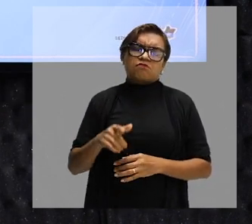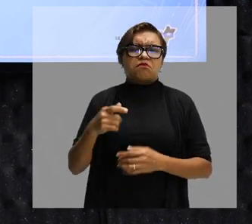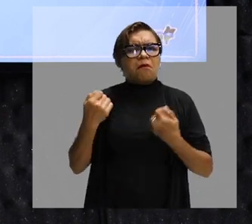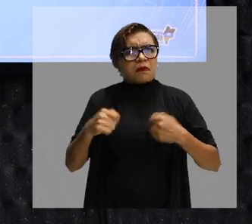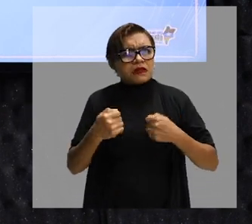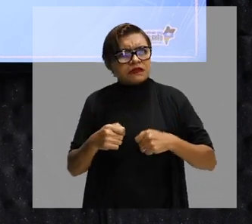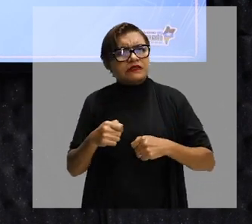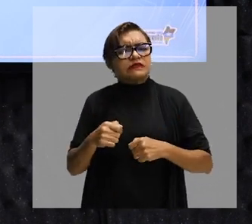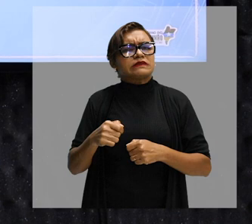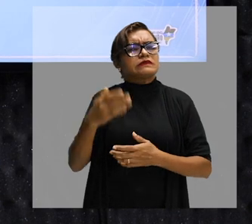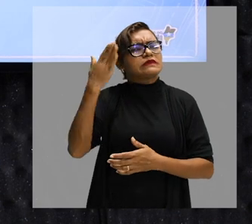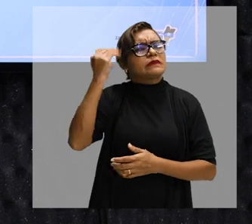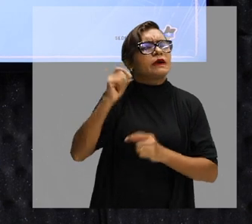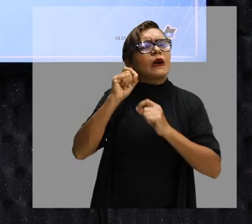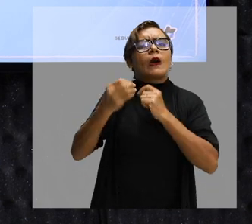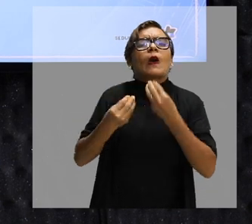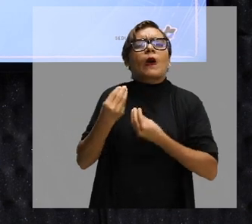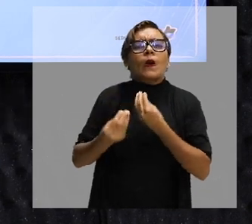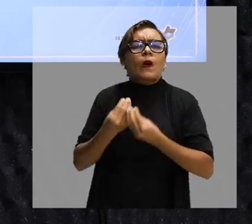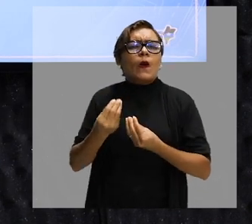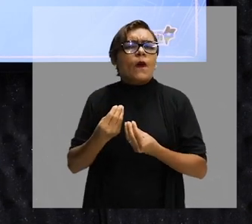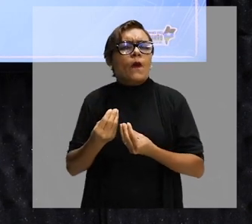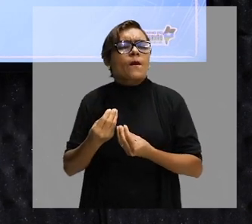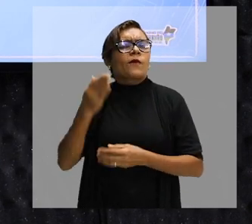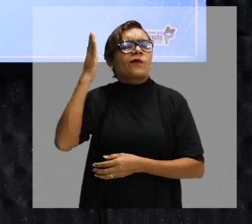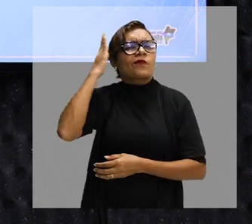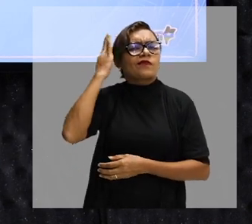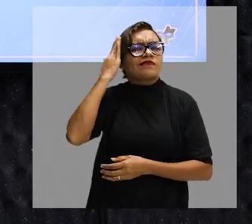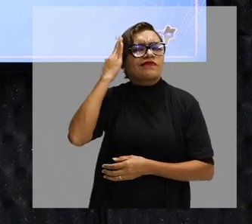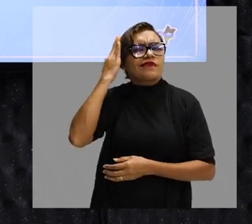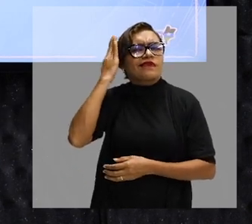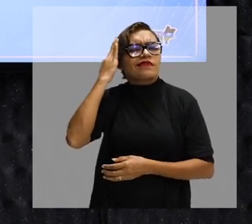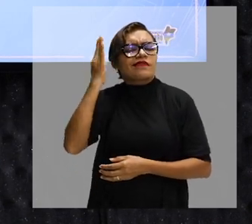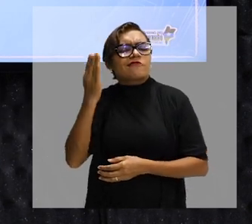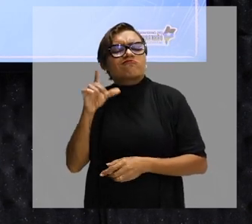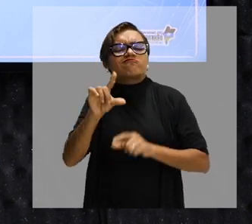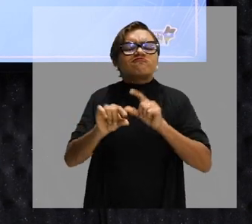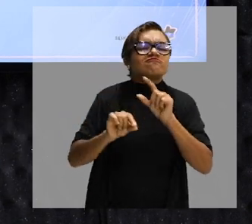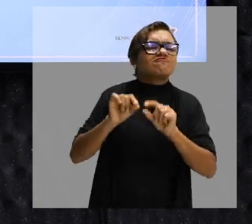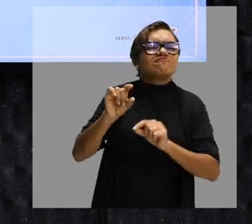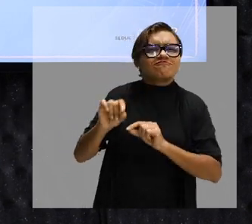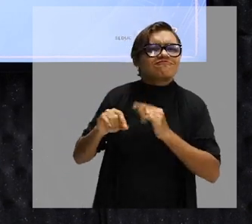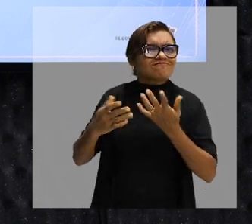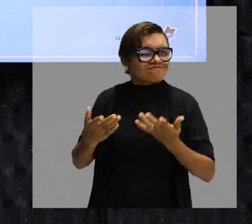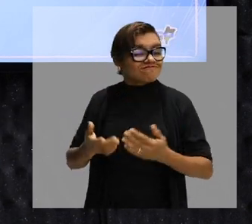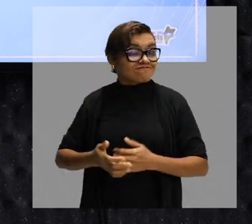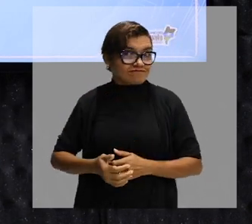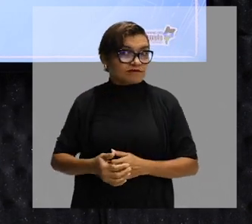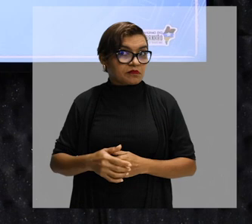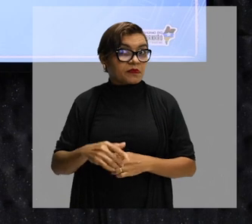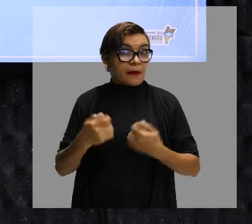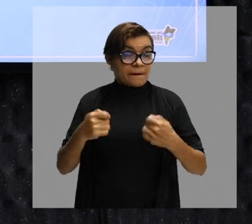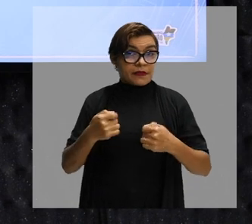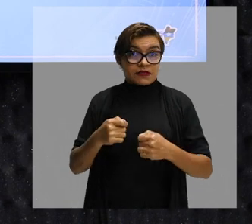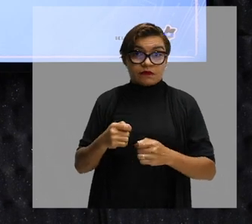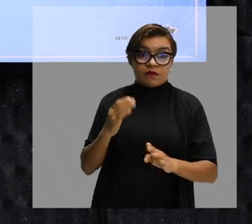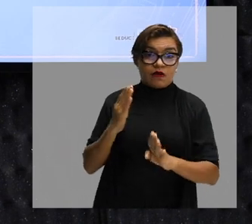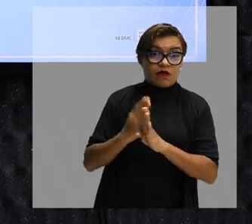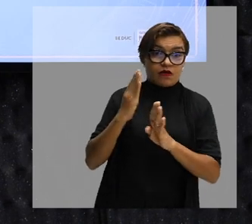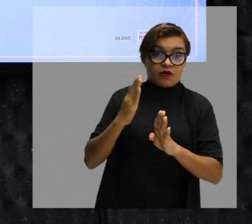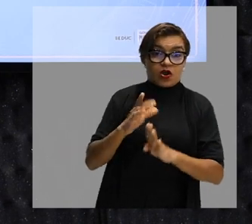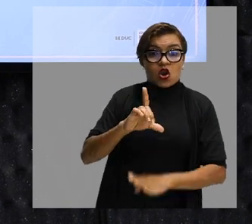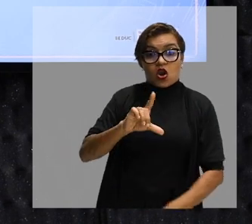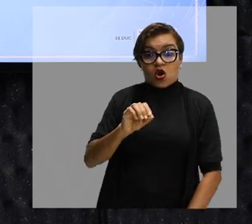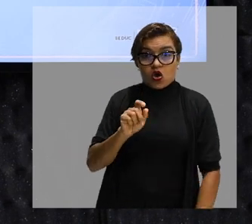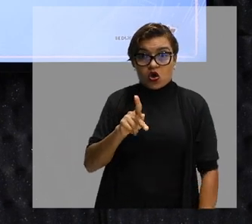mente são eles dois. Então, nós vamos procurá-los aqui, literalmente, tá? Nós temos de achar o Locke